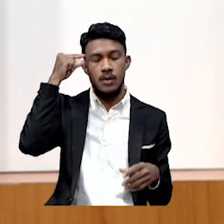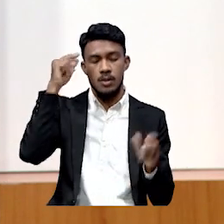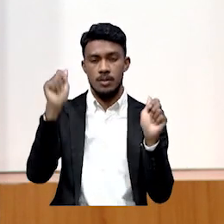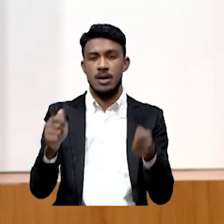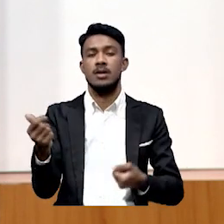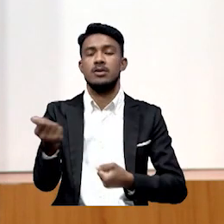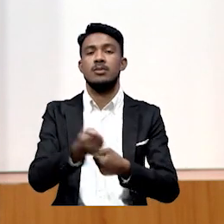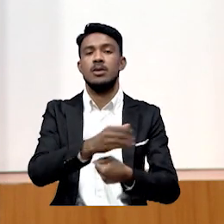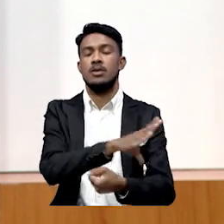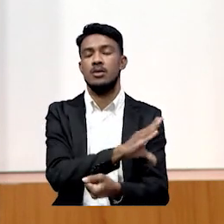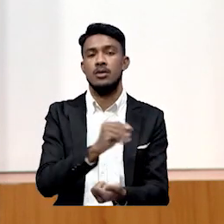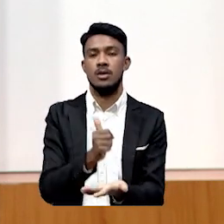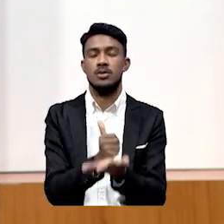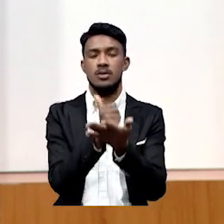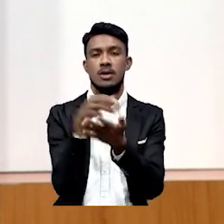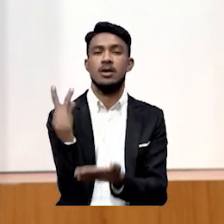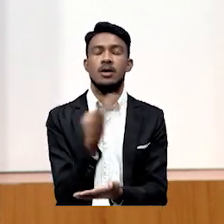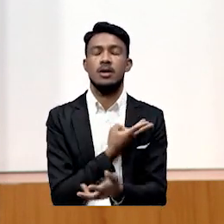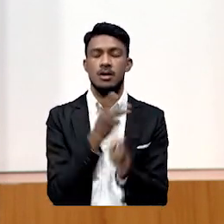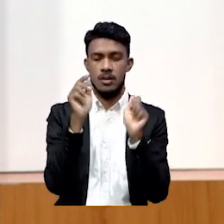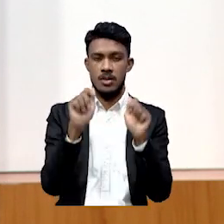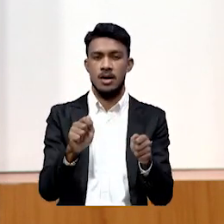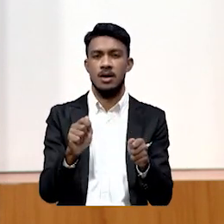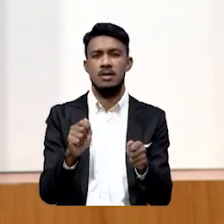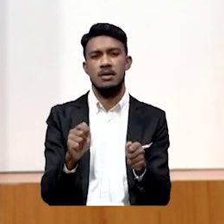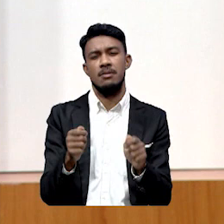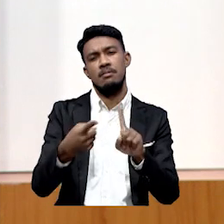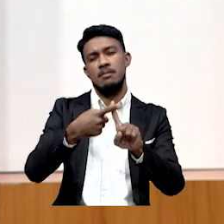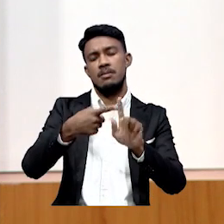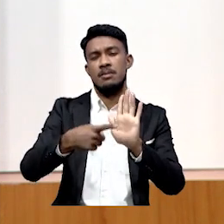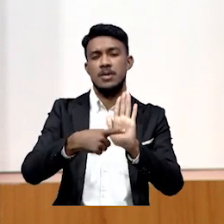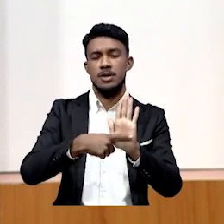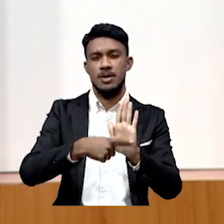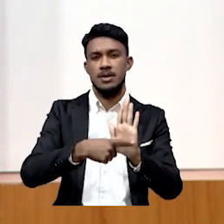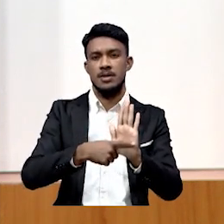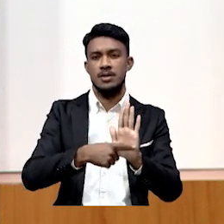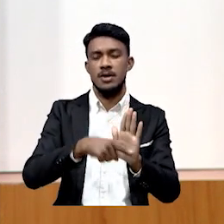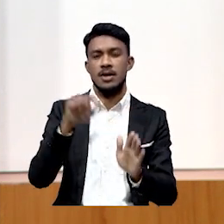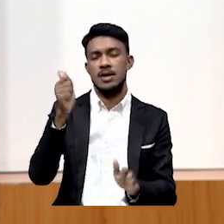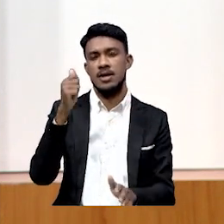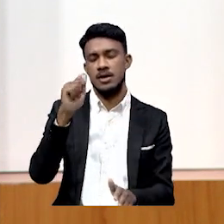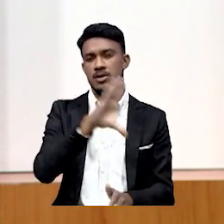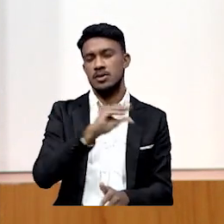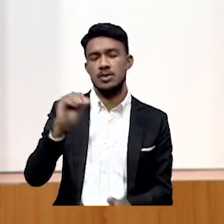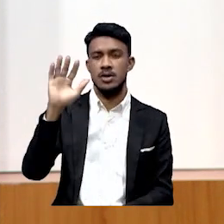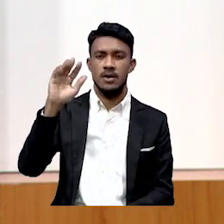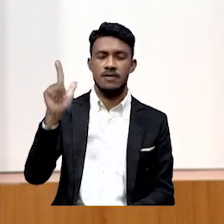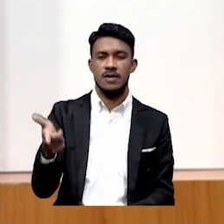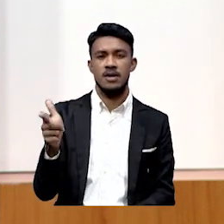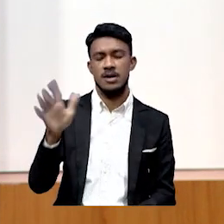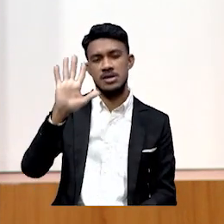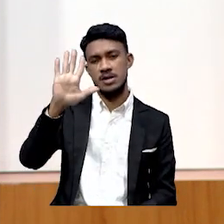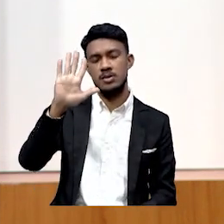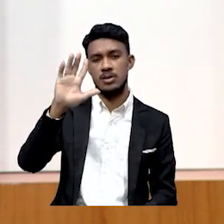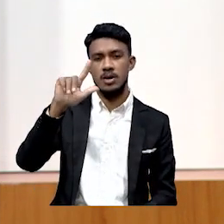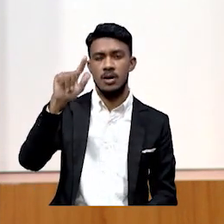dia atune ita bele mais ou menos 10% ou 5% ou 20% ba mina nen